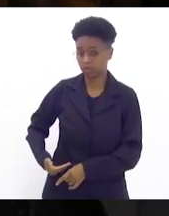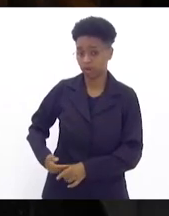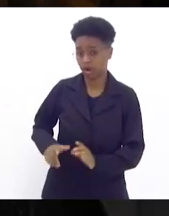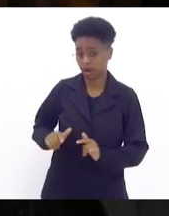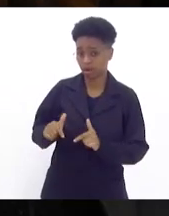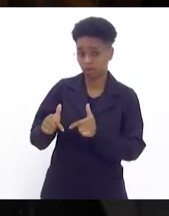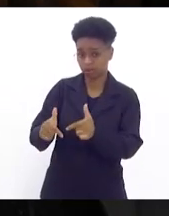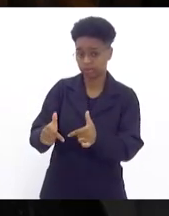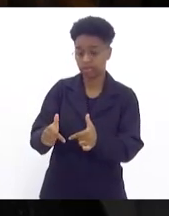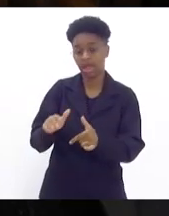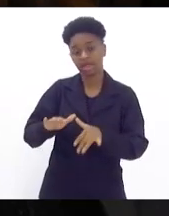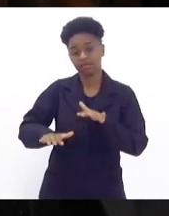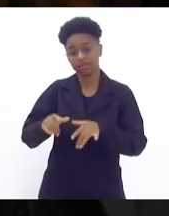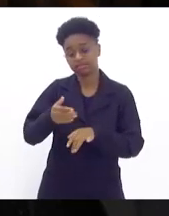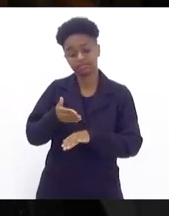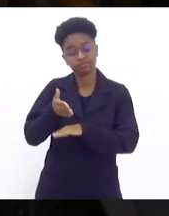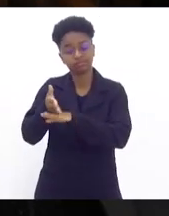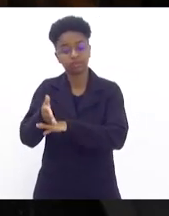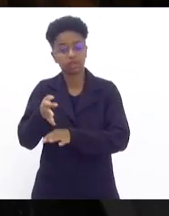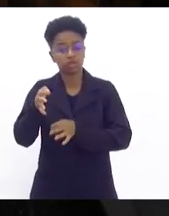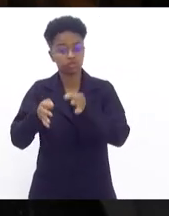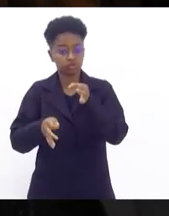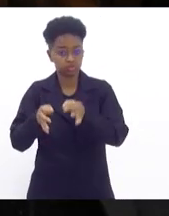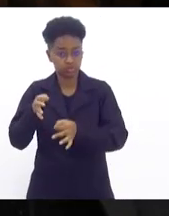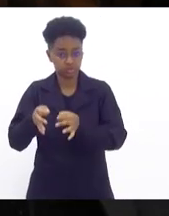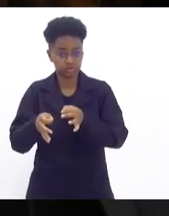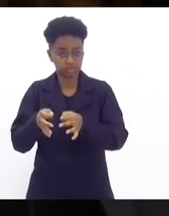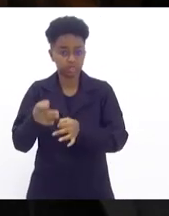de irem a justiça seguidamente